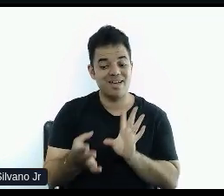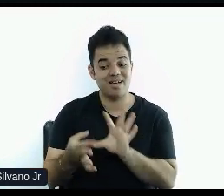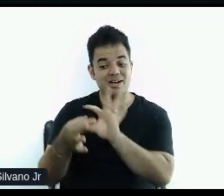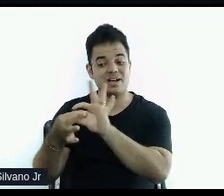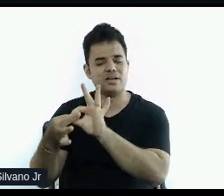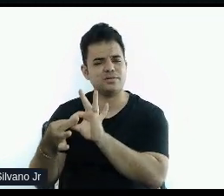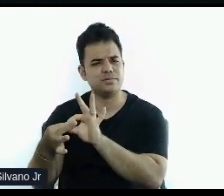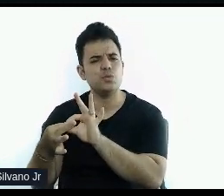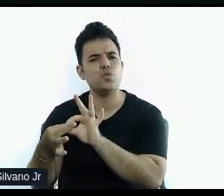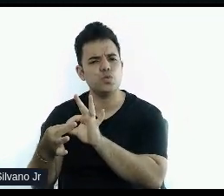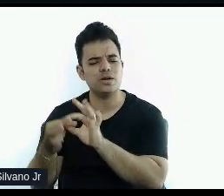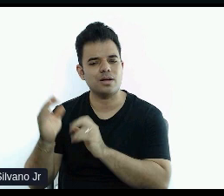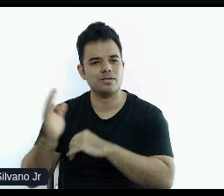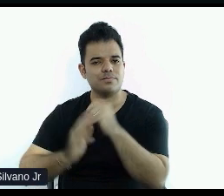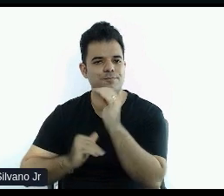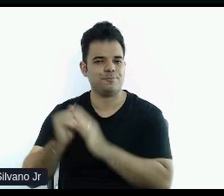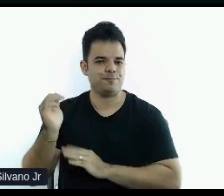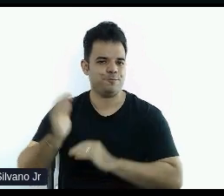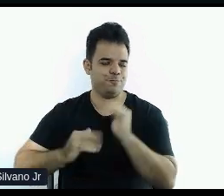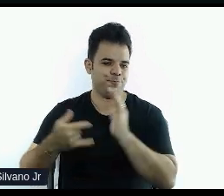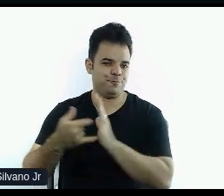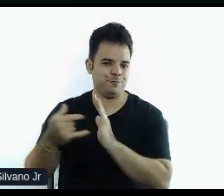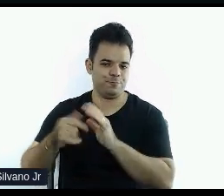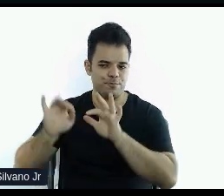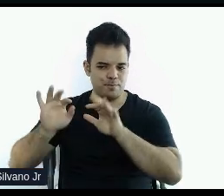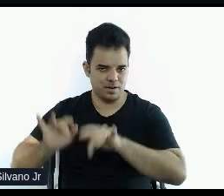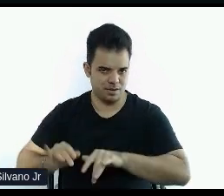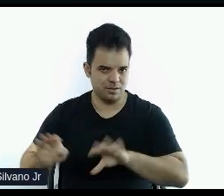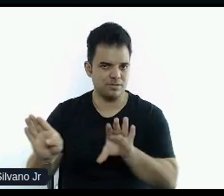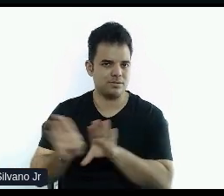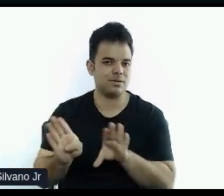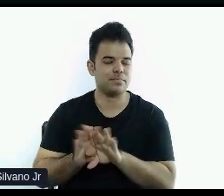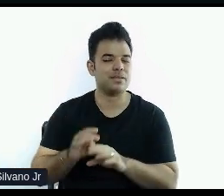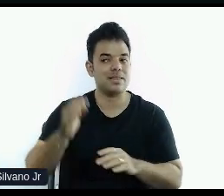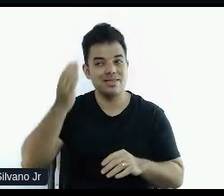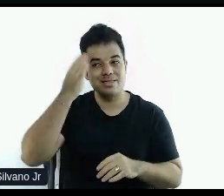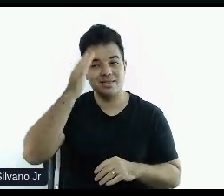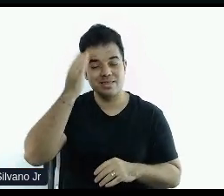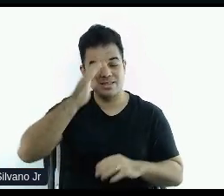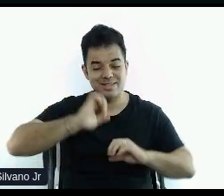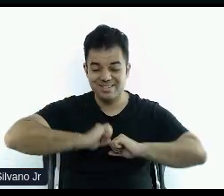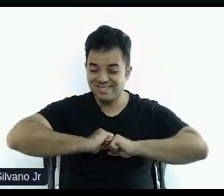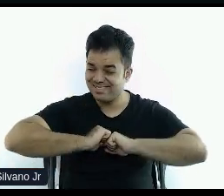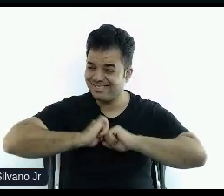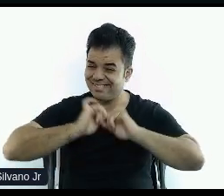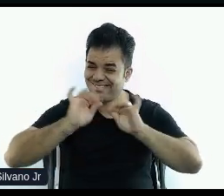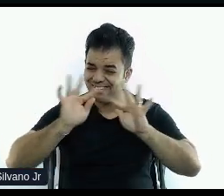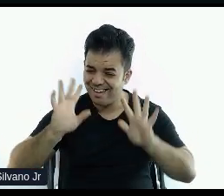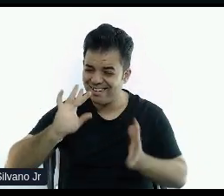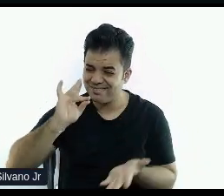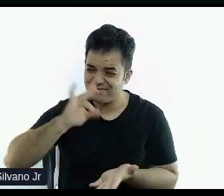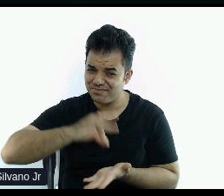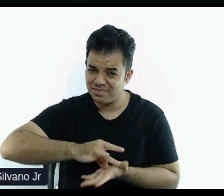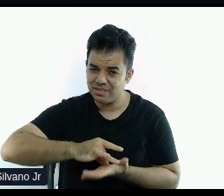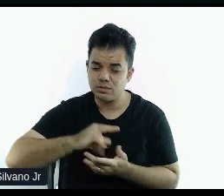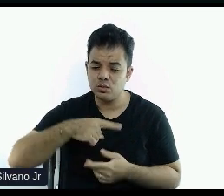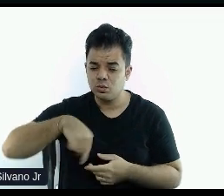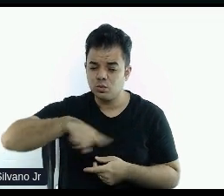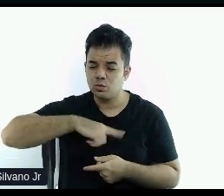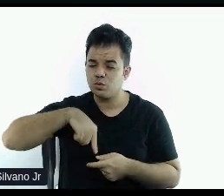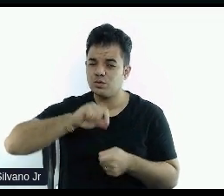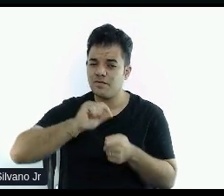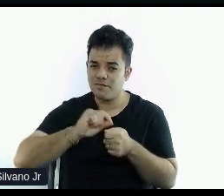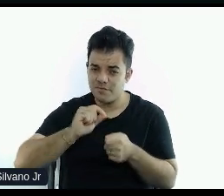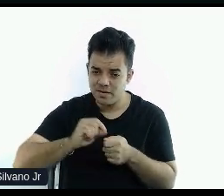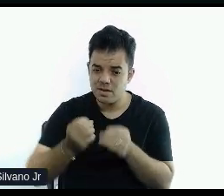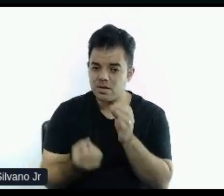práticas de desenvolvimento, a considerar realmente, a entender o que de fato estamos fazendo ao construir